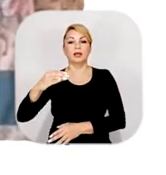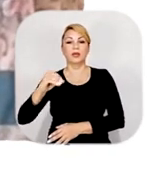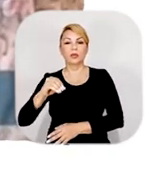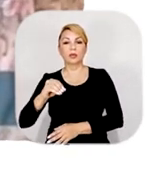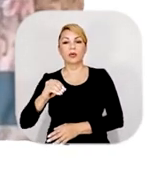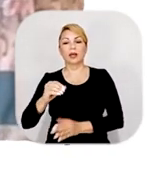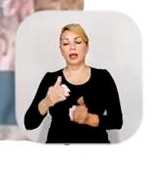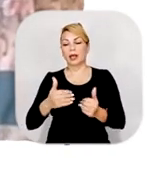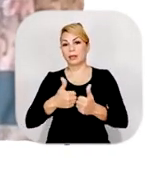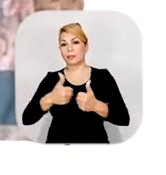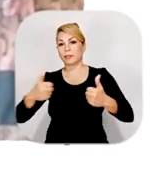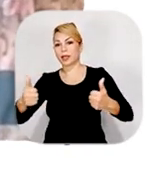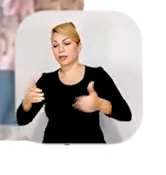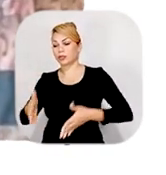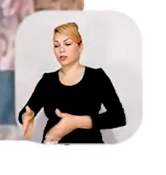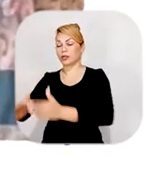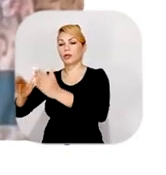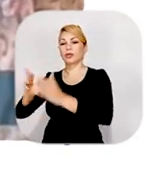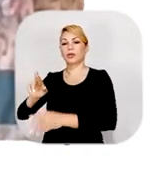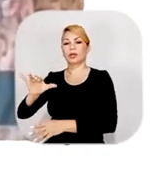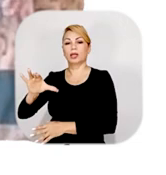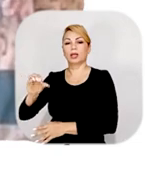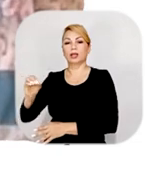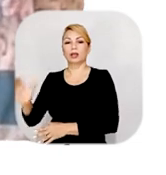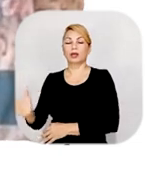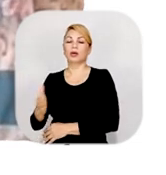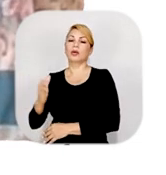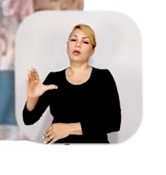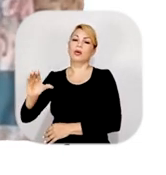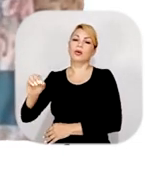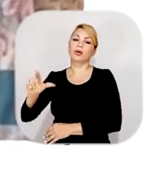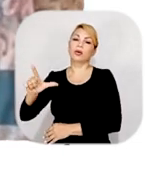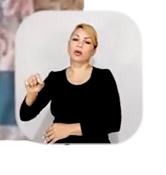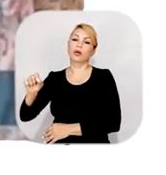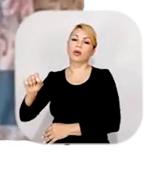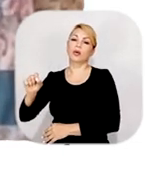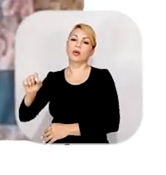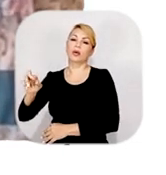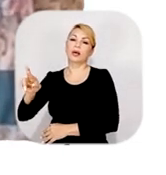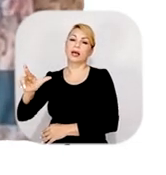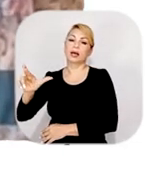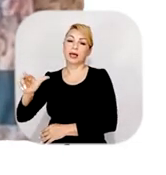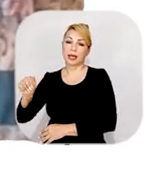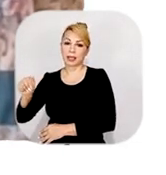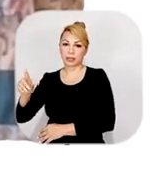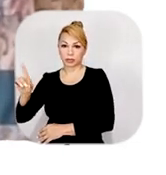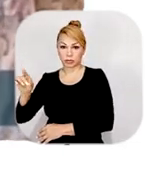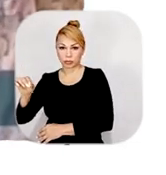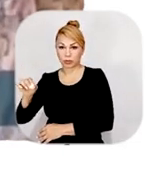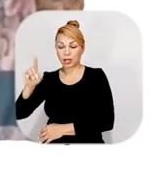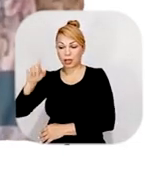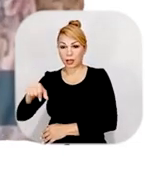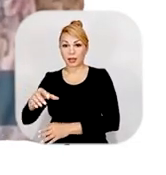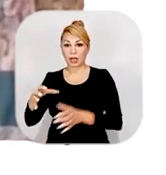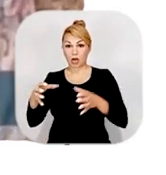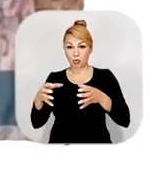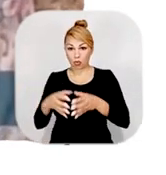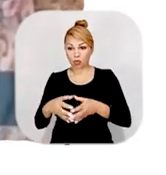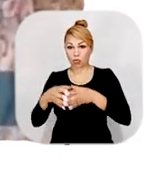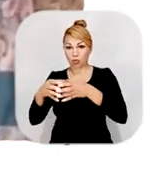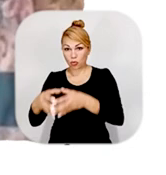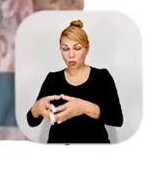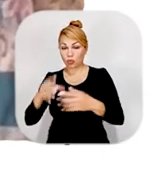Ele era numa expedição de reconhecimento das fronteiras, né? Ela era